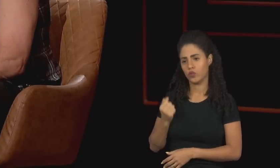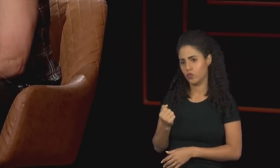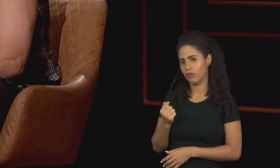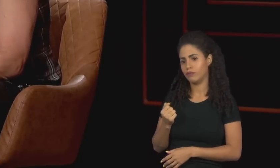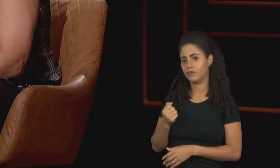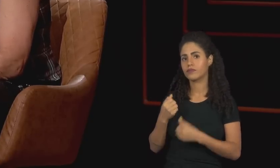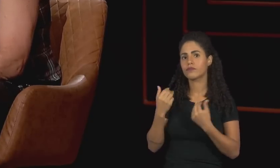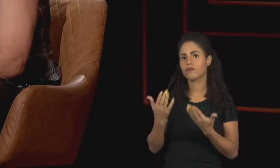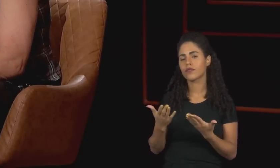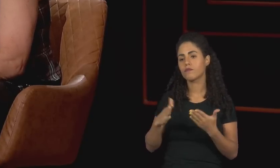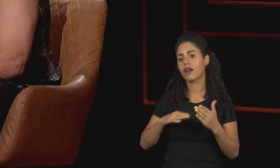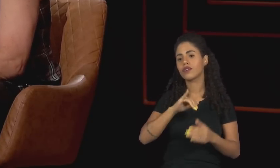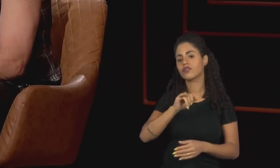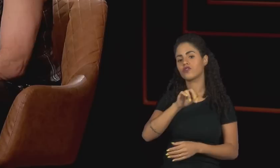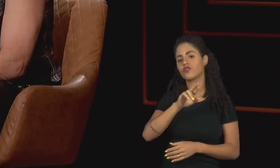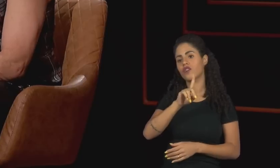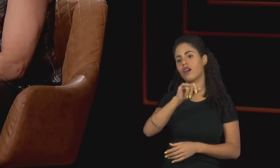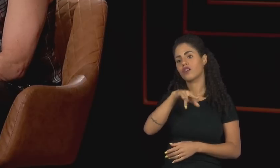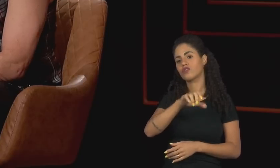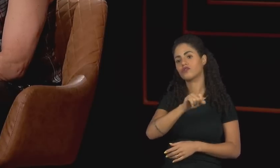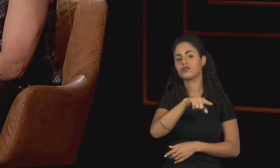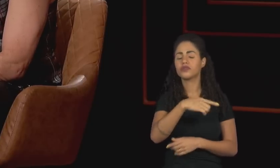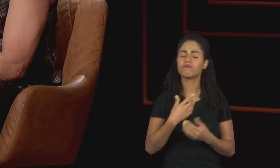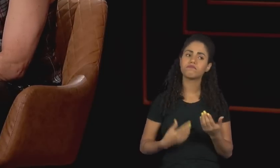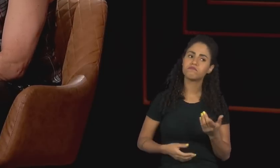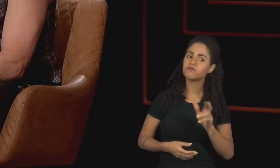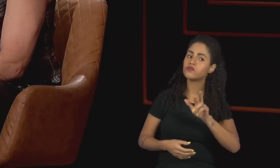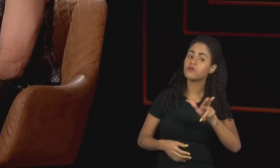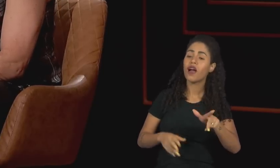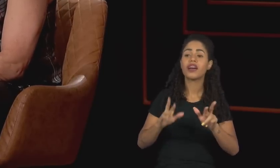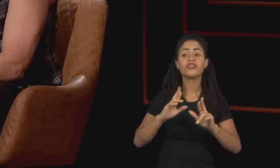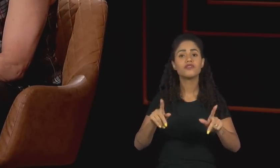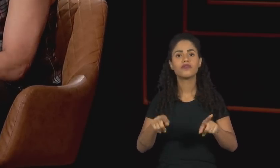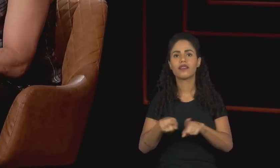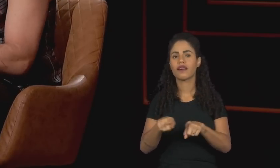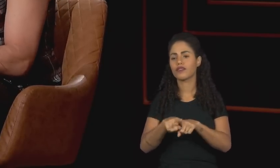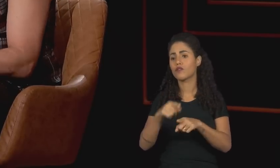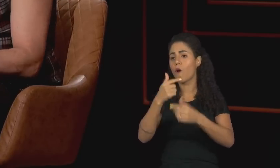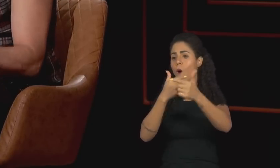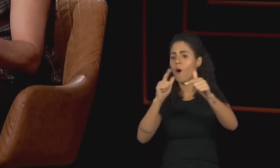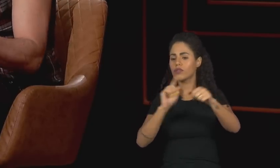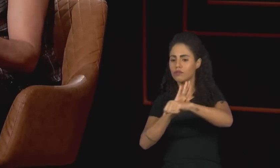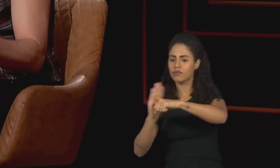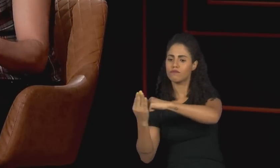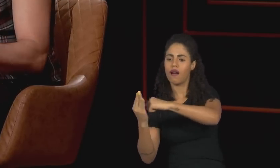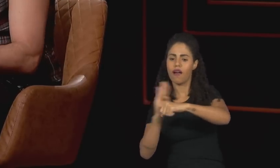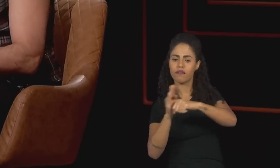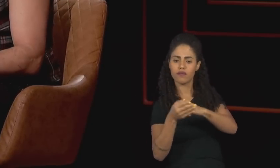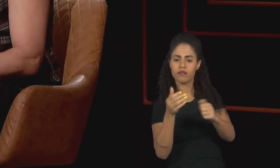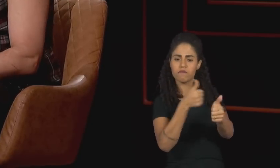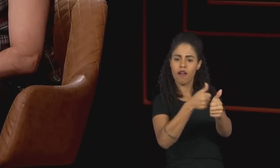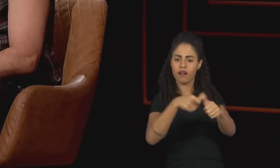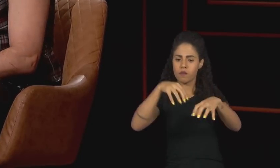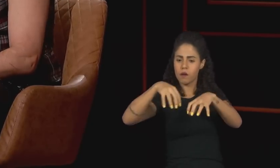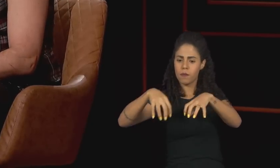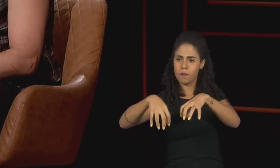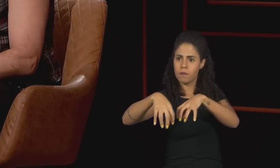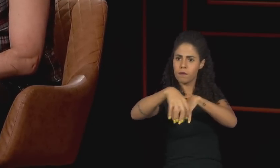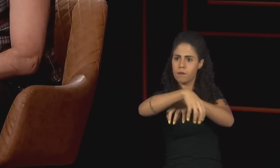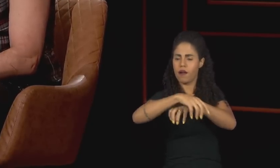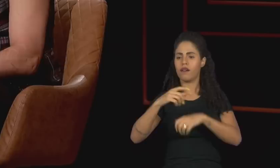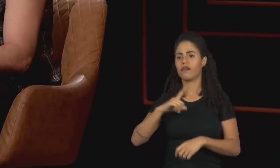acho. Não é o que você vê nos Jardins. Não estou colocando para baixo, estou falando Jardim Europa, você vê, né? Sei lá, a pessoa lá com o seu